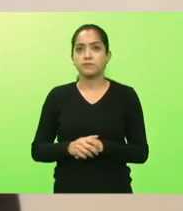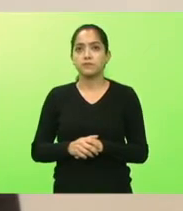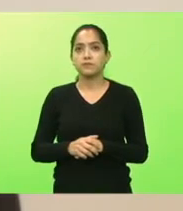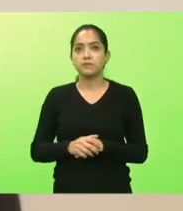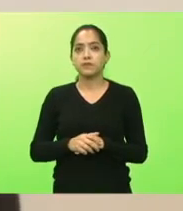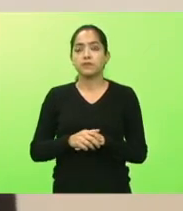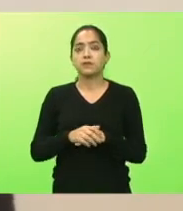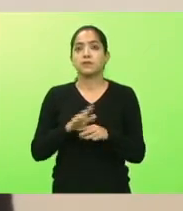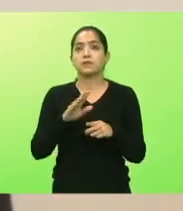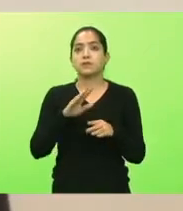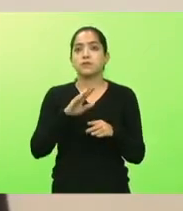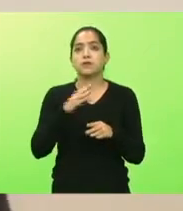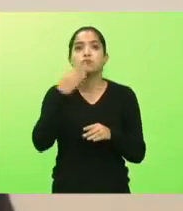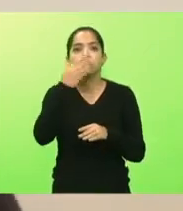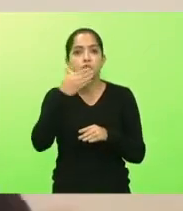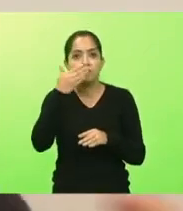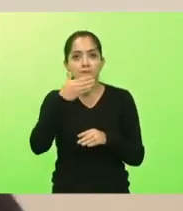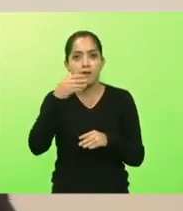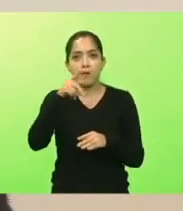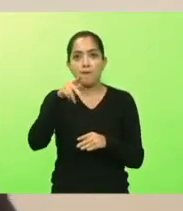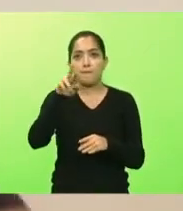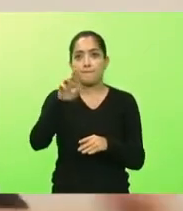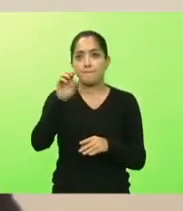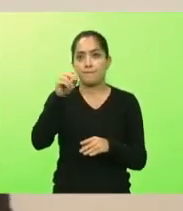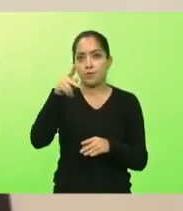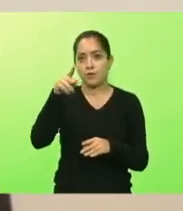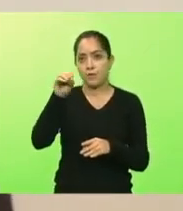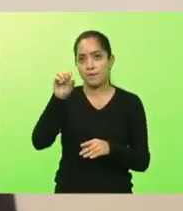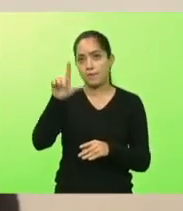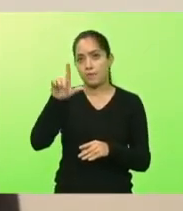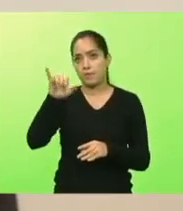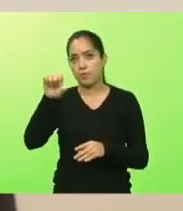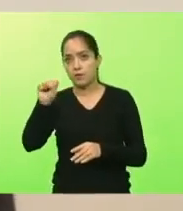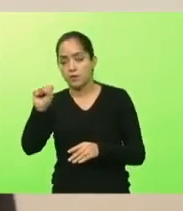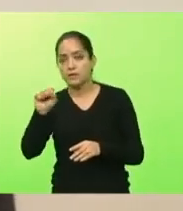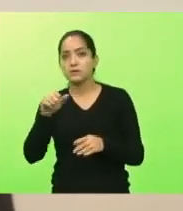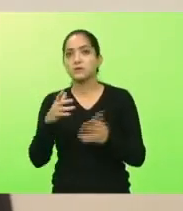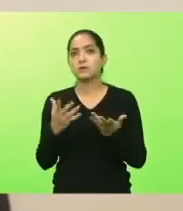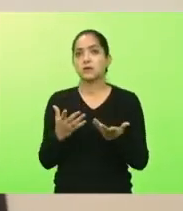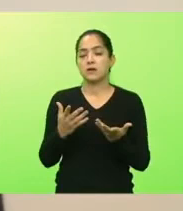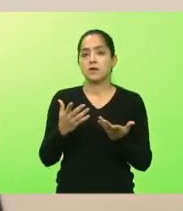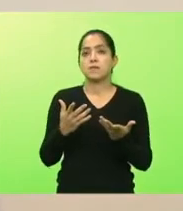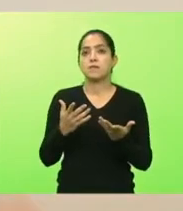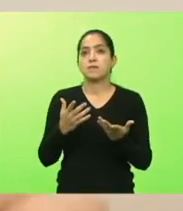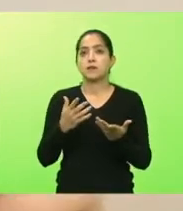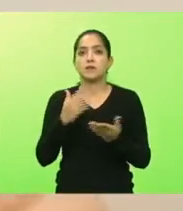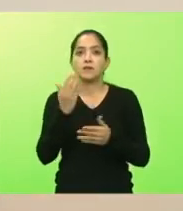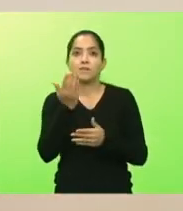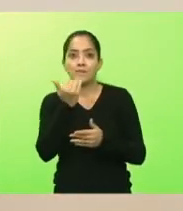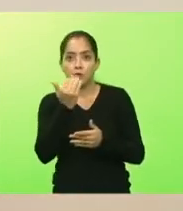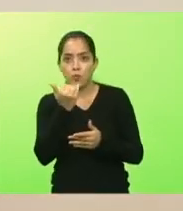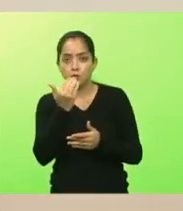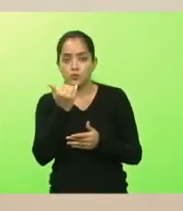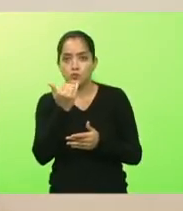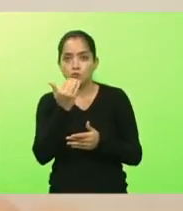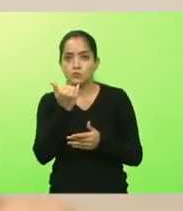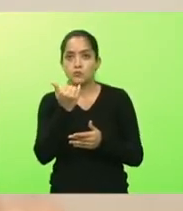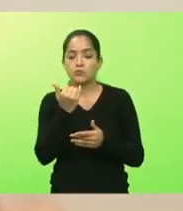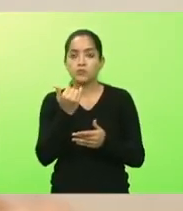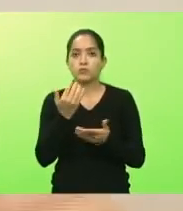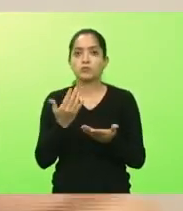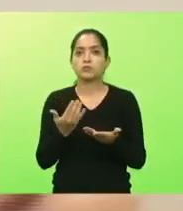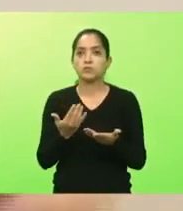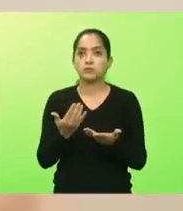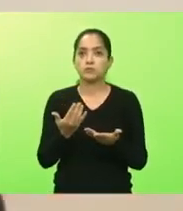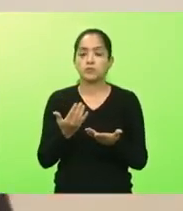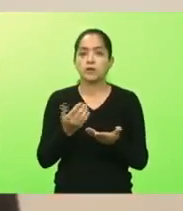para que ele possa ganhar mais capilaridade, mais popularidade no consumo, já que trata-se de